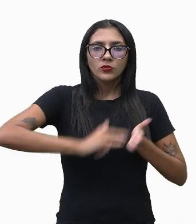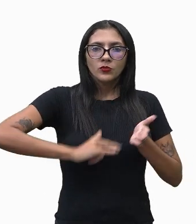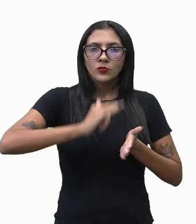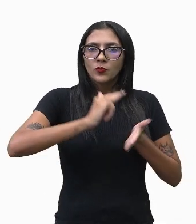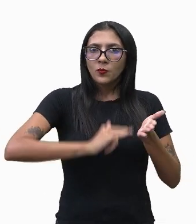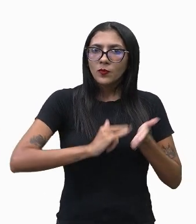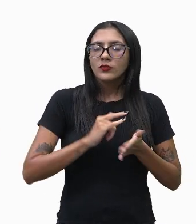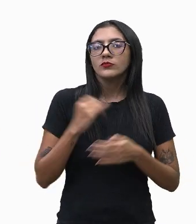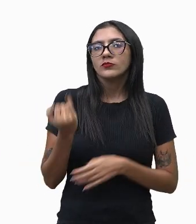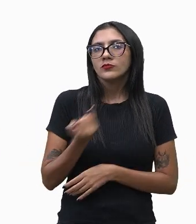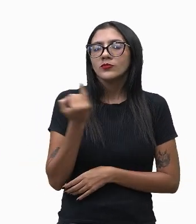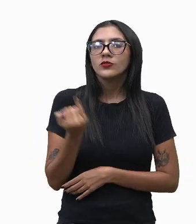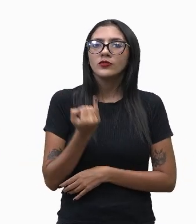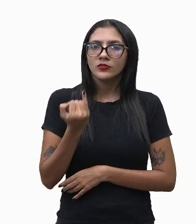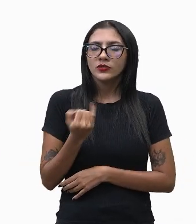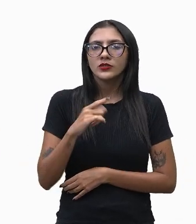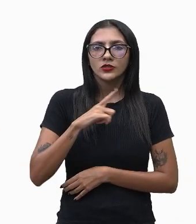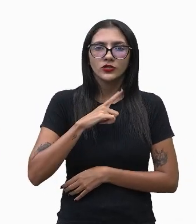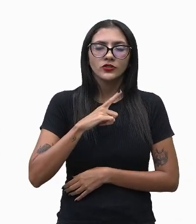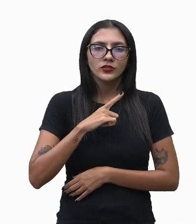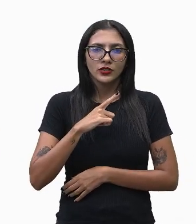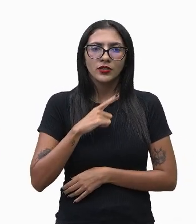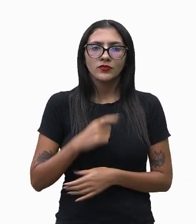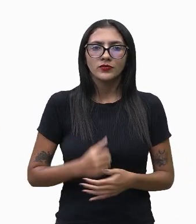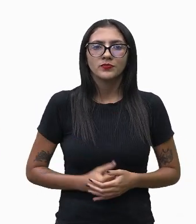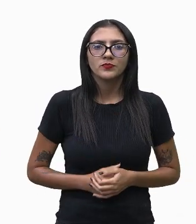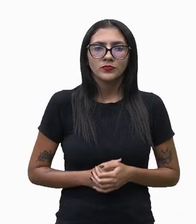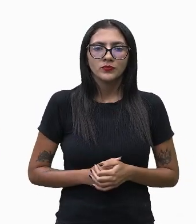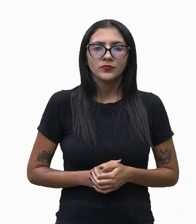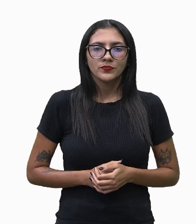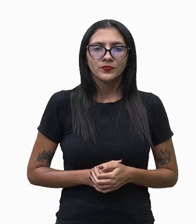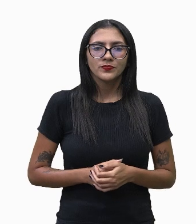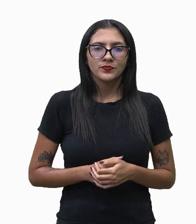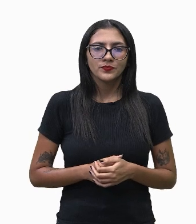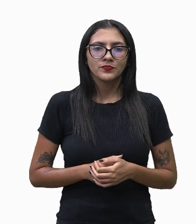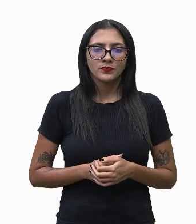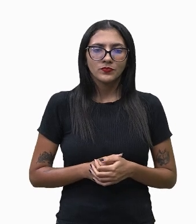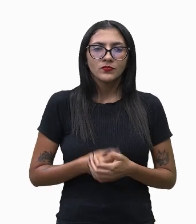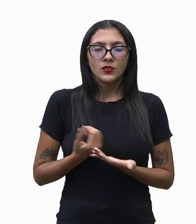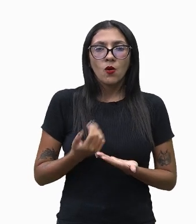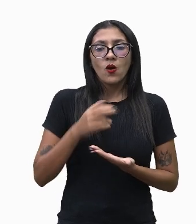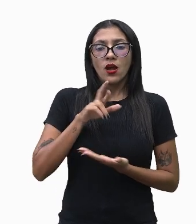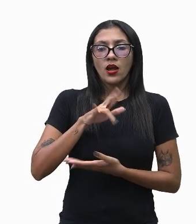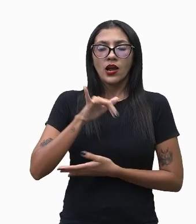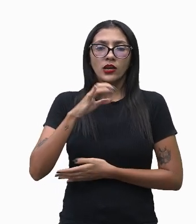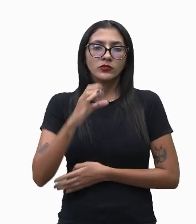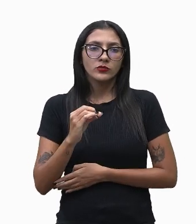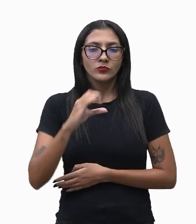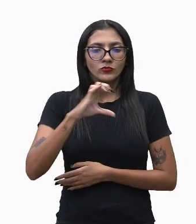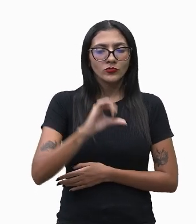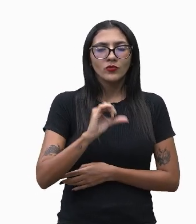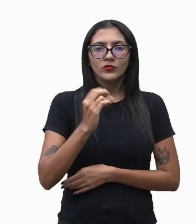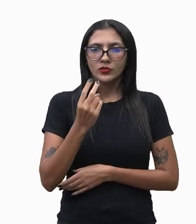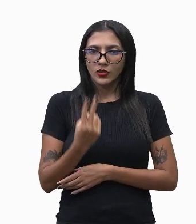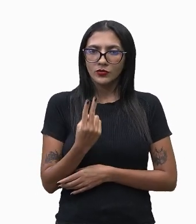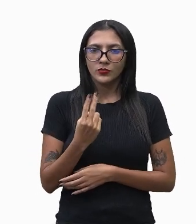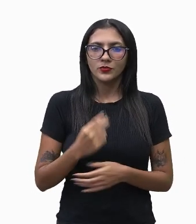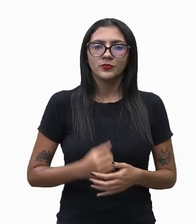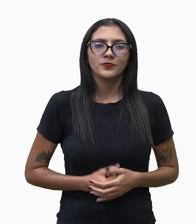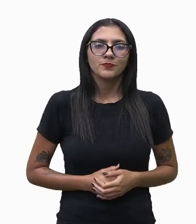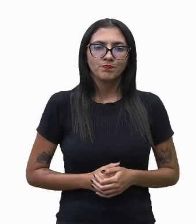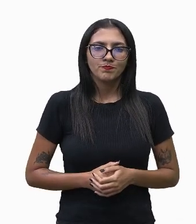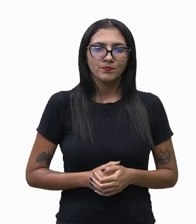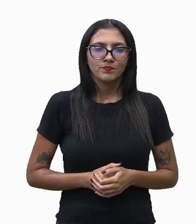na Conferência das Nações Unidas sobre o Meio Ambiente e Desenvolvimento, a Rio 92 ou Eco 92. Entre